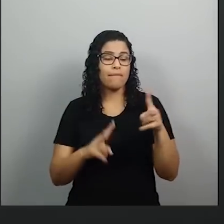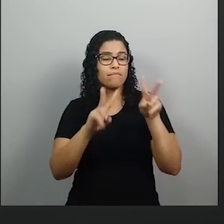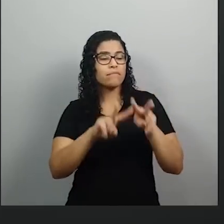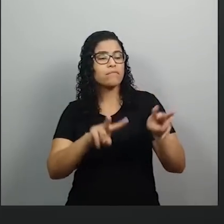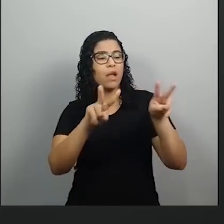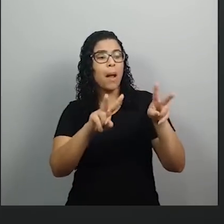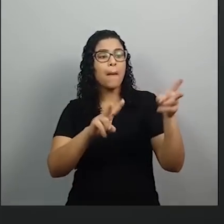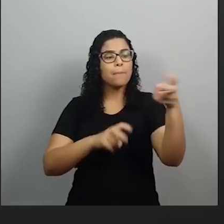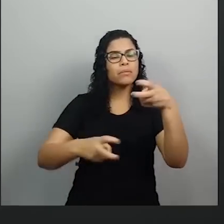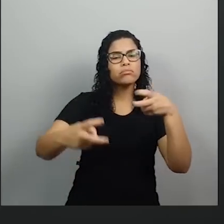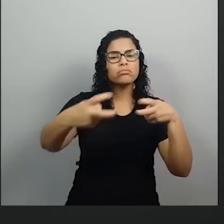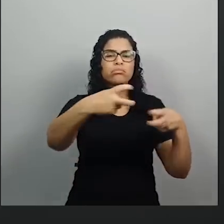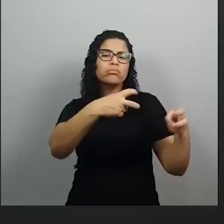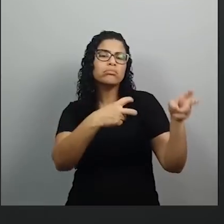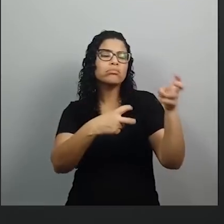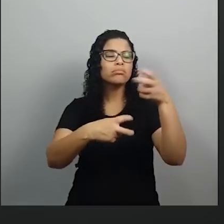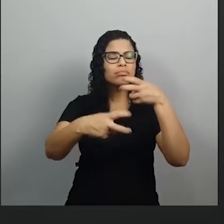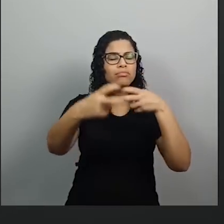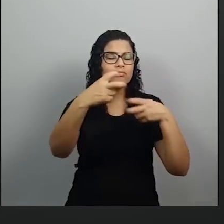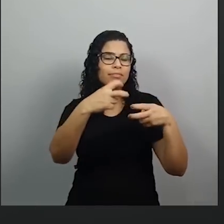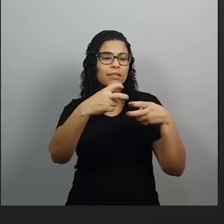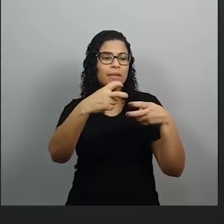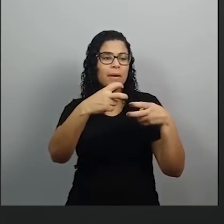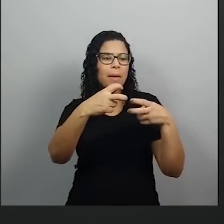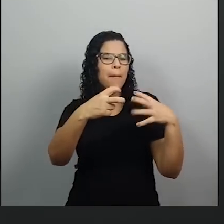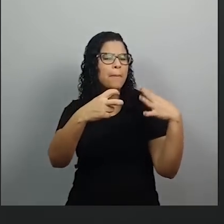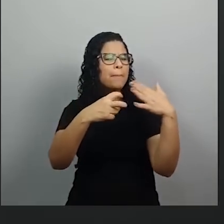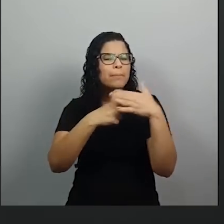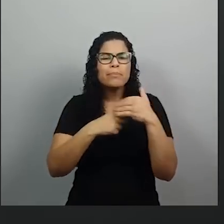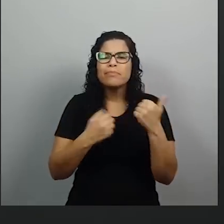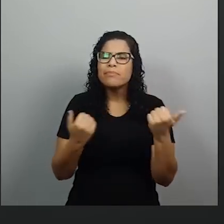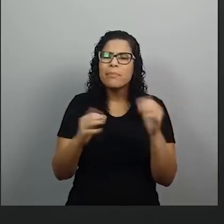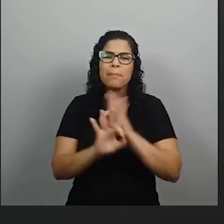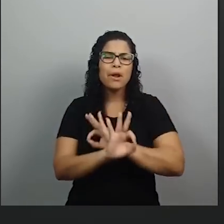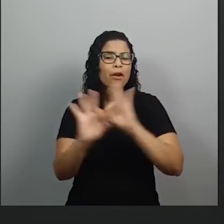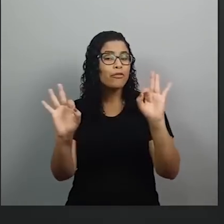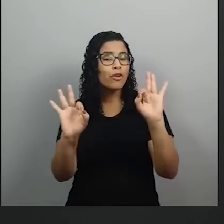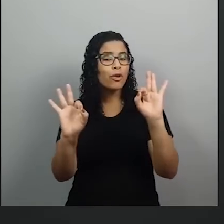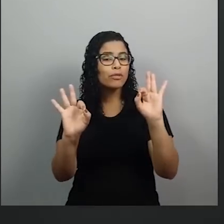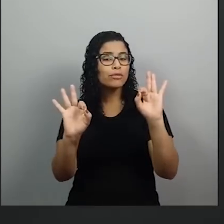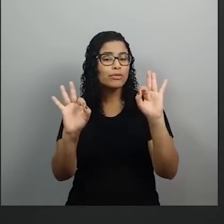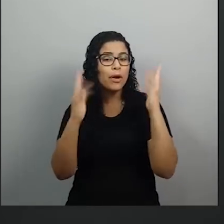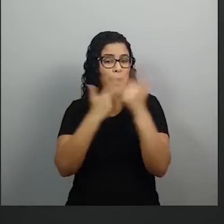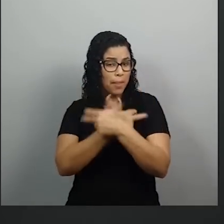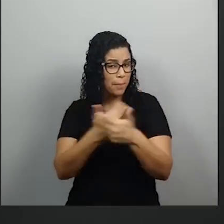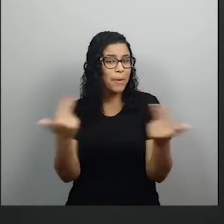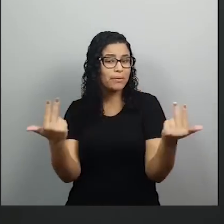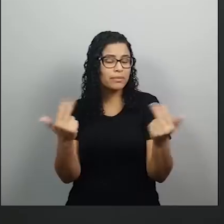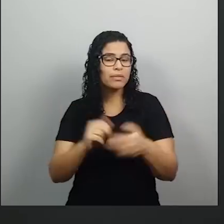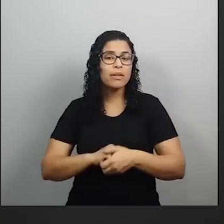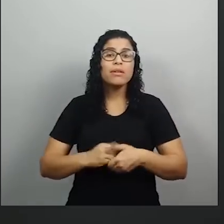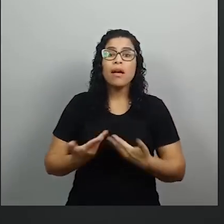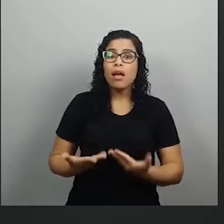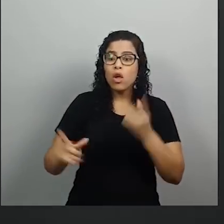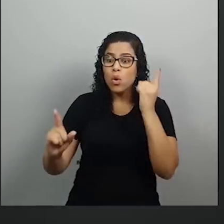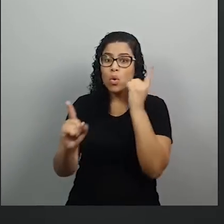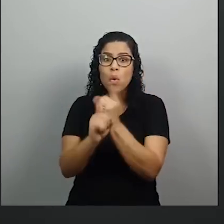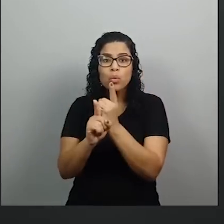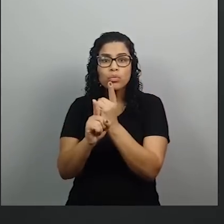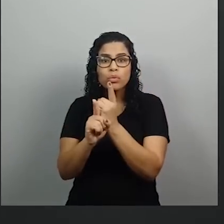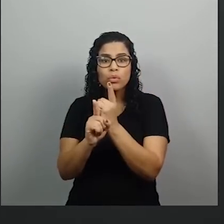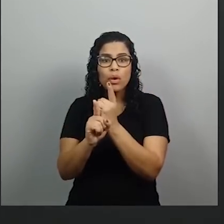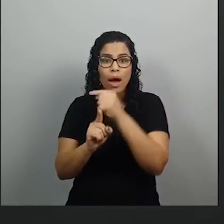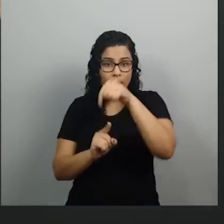preguiças. Preguiças. Quem não ama preguiça, gente? Bicho maravilhoso. Imagina você achar fósseis, como a gente já encontrou até aqui no